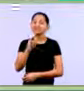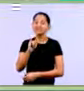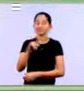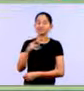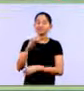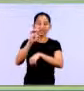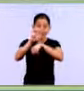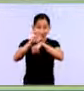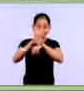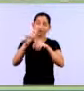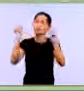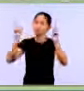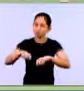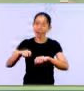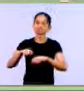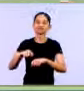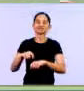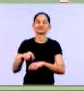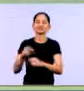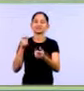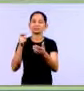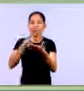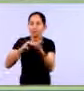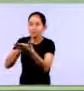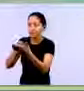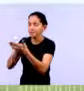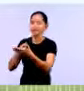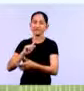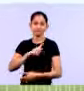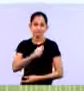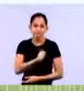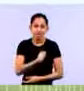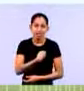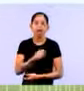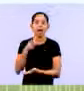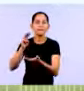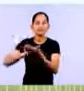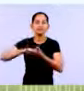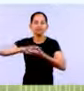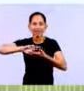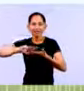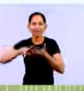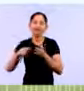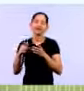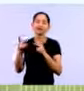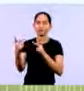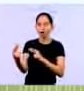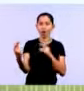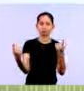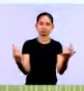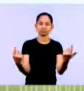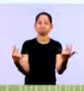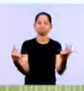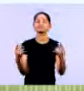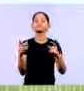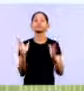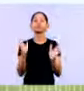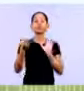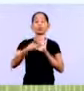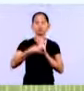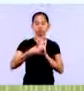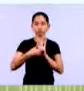estado tem competência para instituir, arrecadar e fiscalizar esses tributos. Por fim,